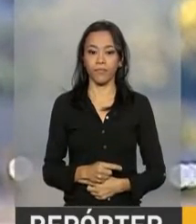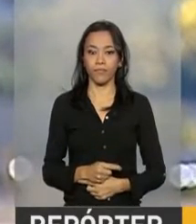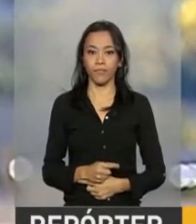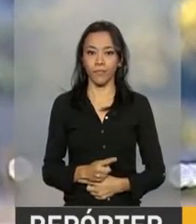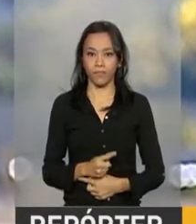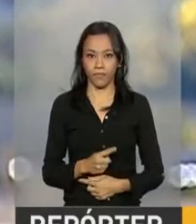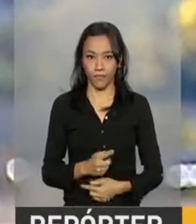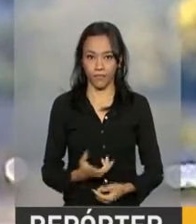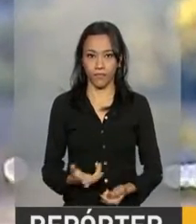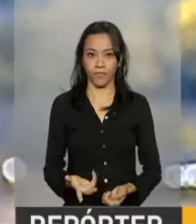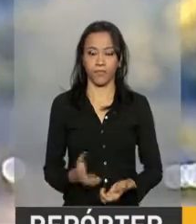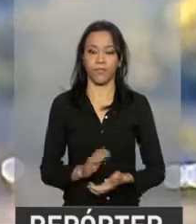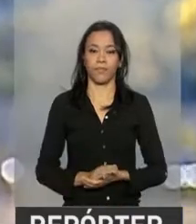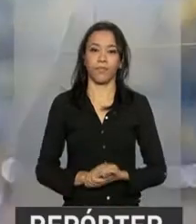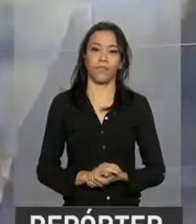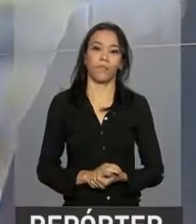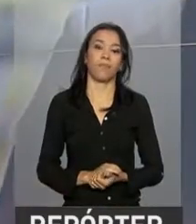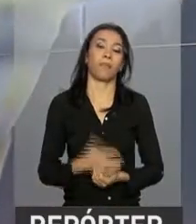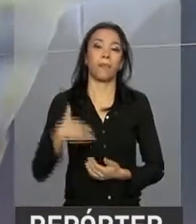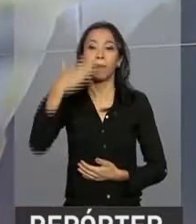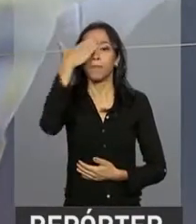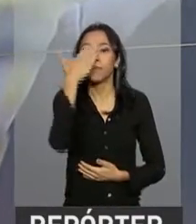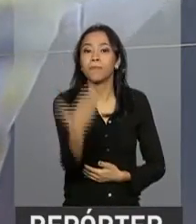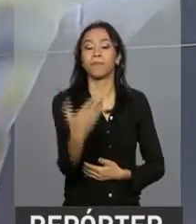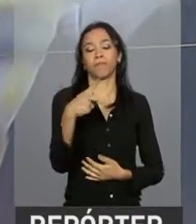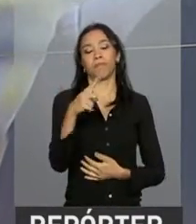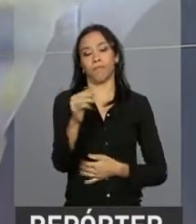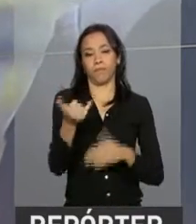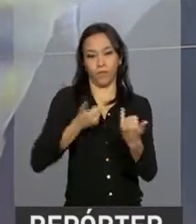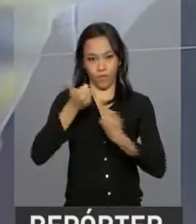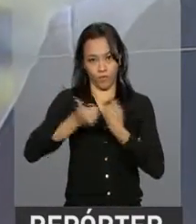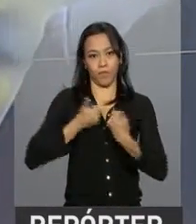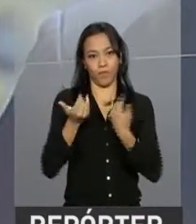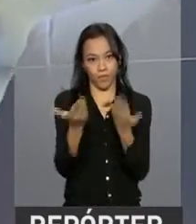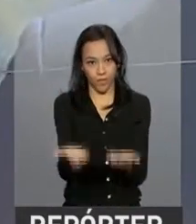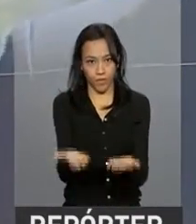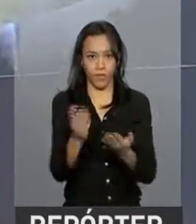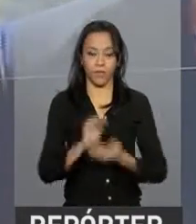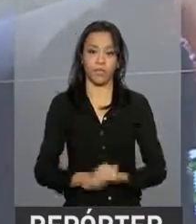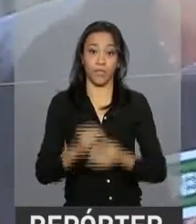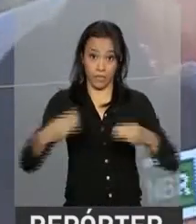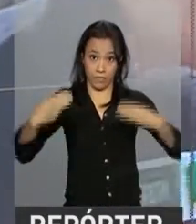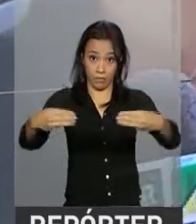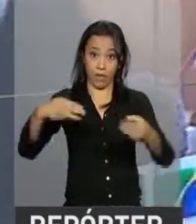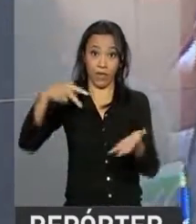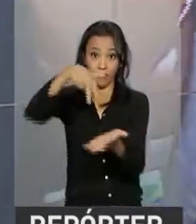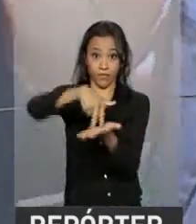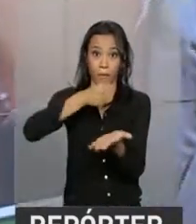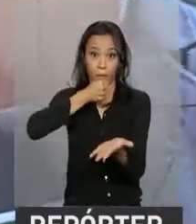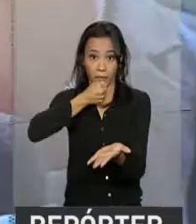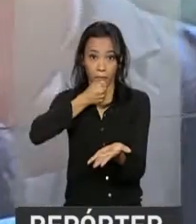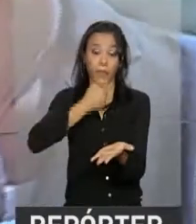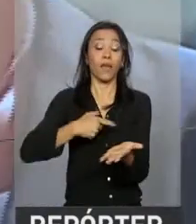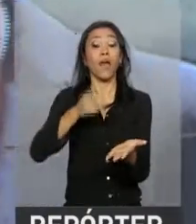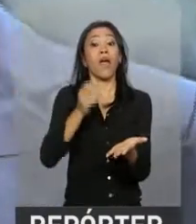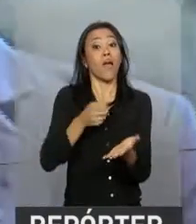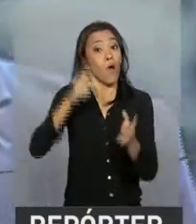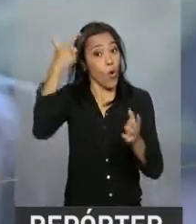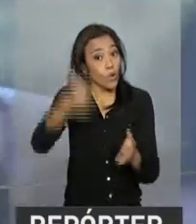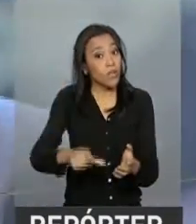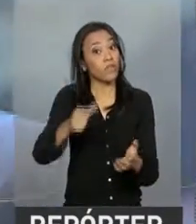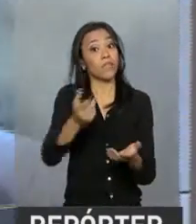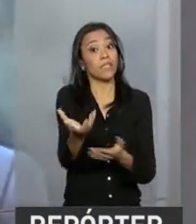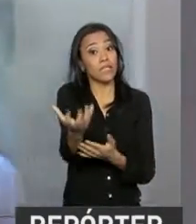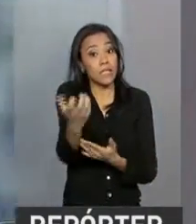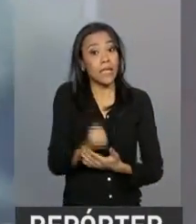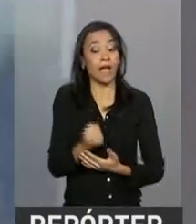mt.gov.br leandro braga gabriela pelas suas informações e da esplanada dos ministérios reforçando então o prazo para sacar o abono